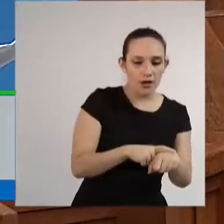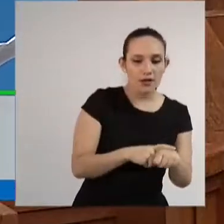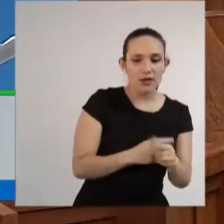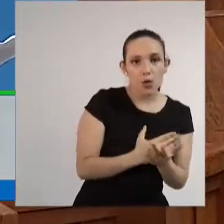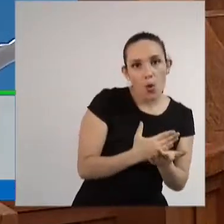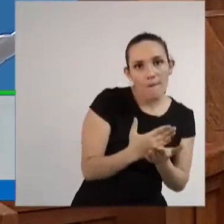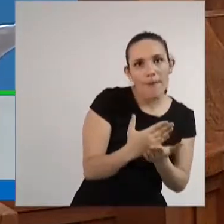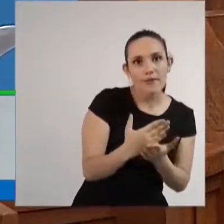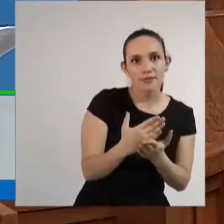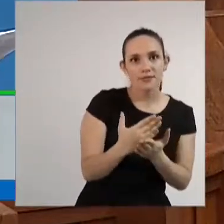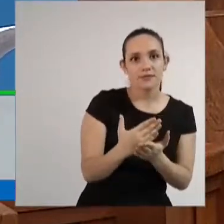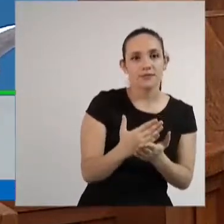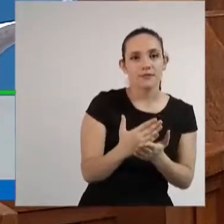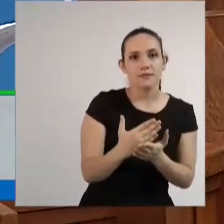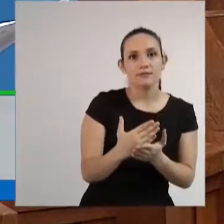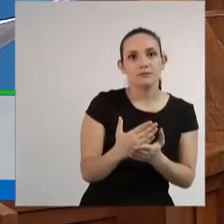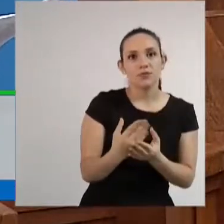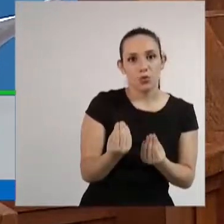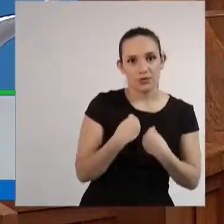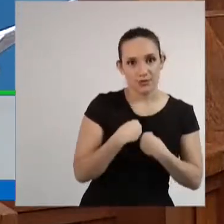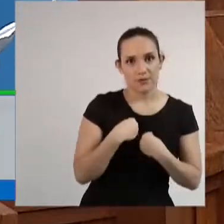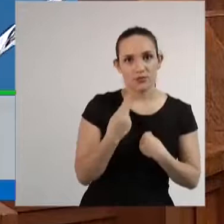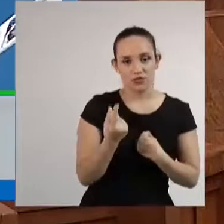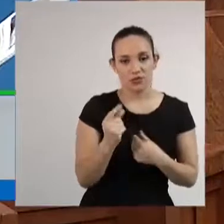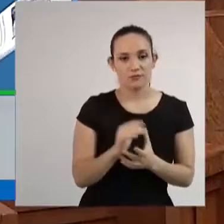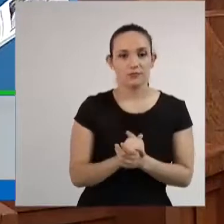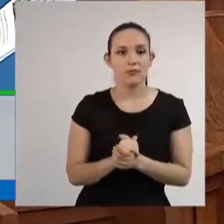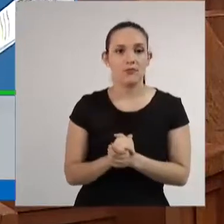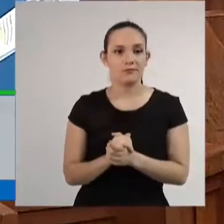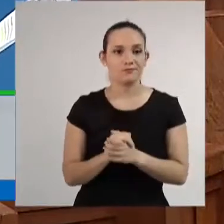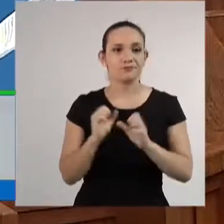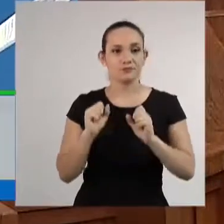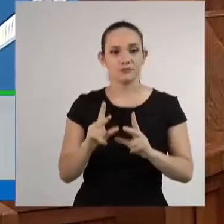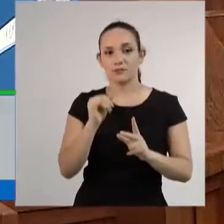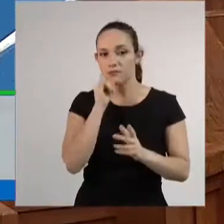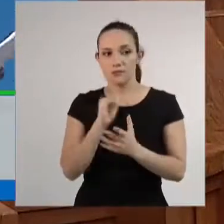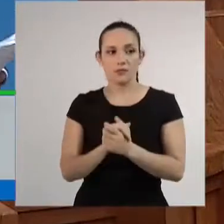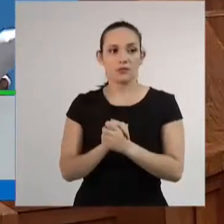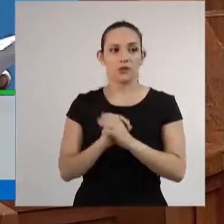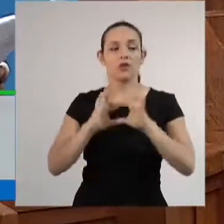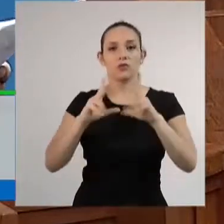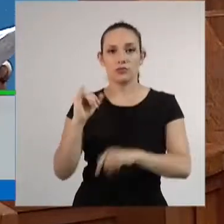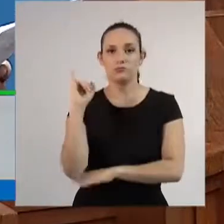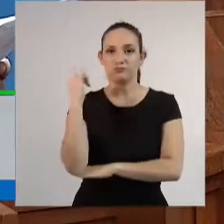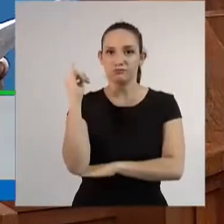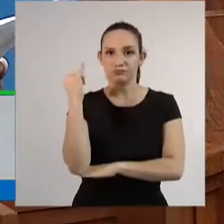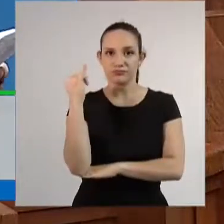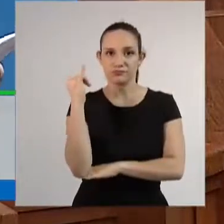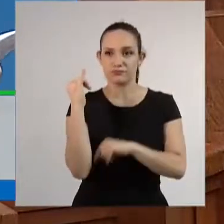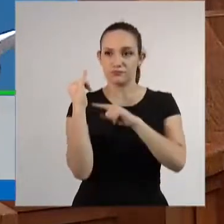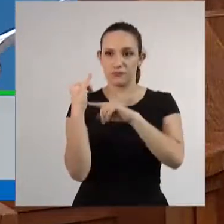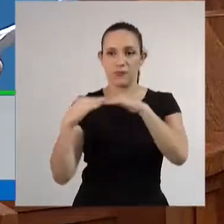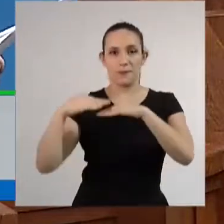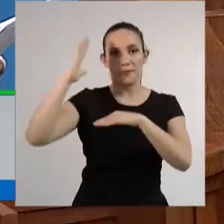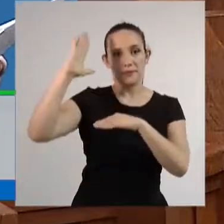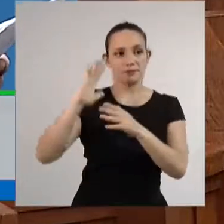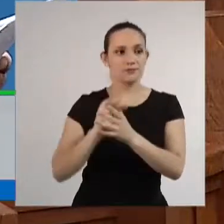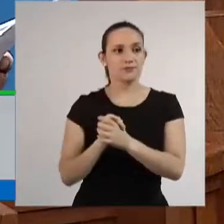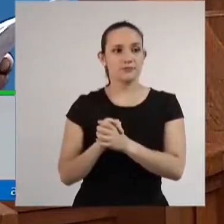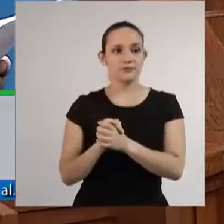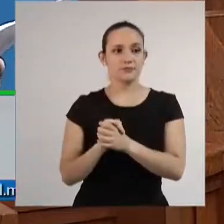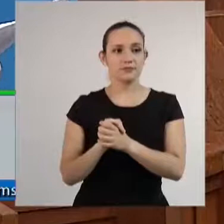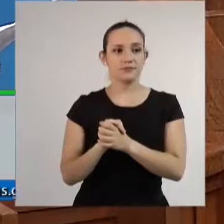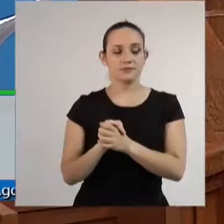anos, aquilo que excedesse a arrecadação atual, do modelo atual, seria